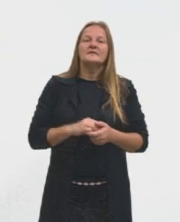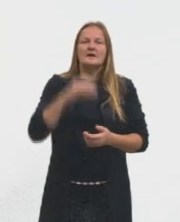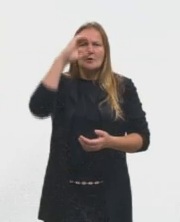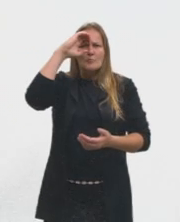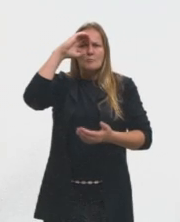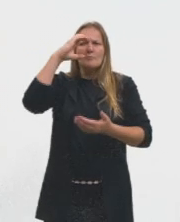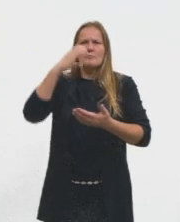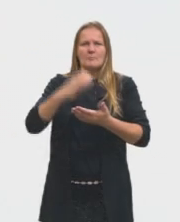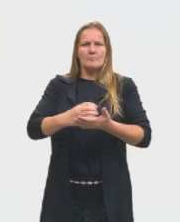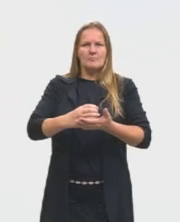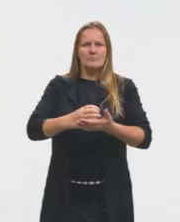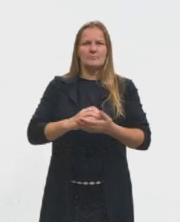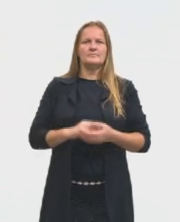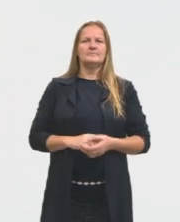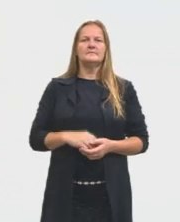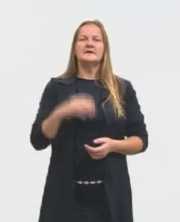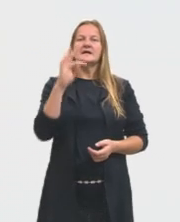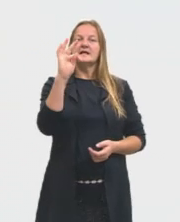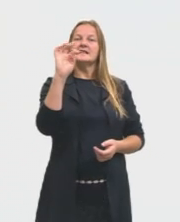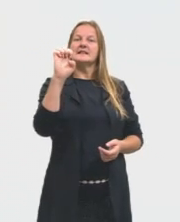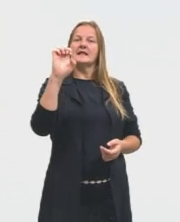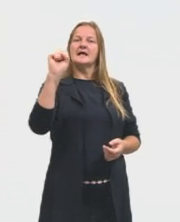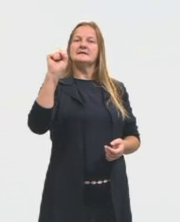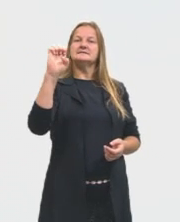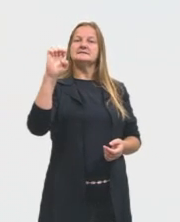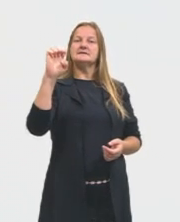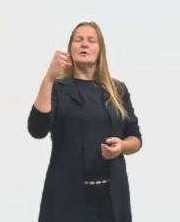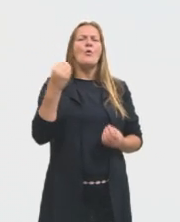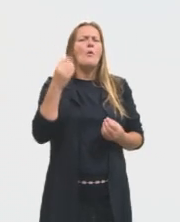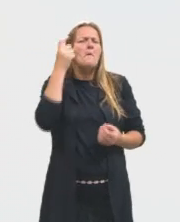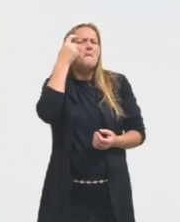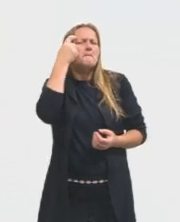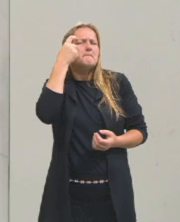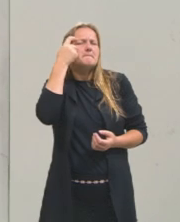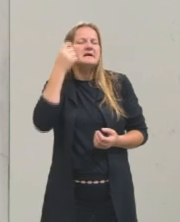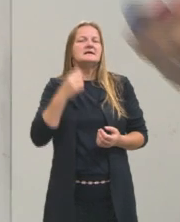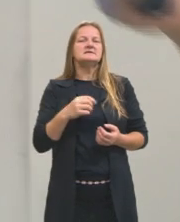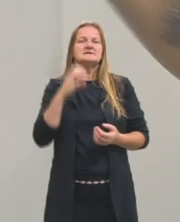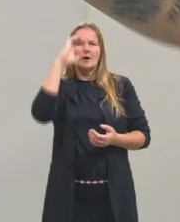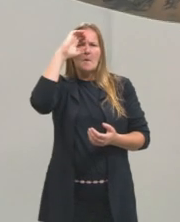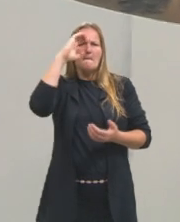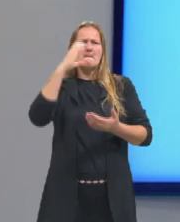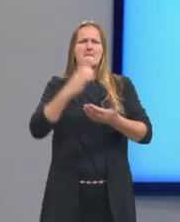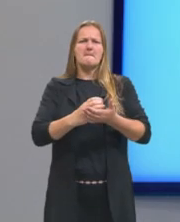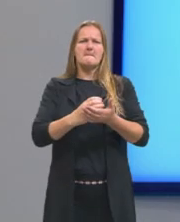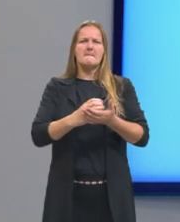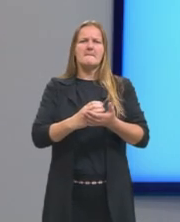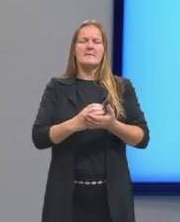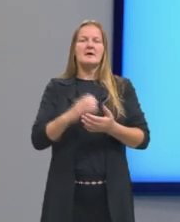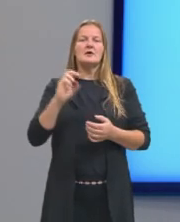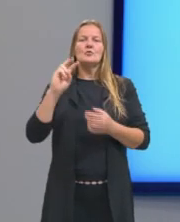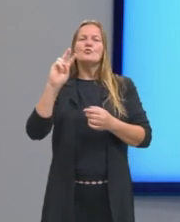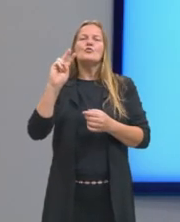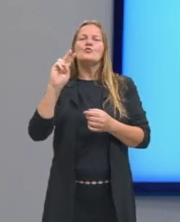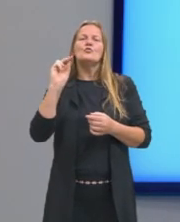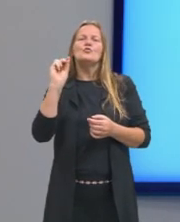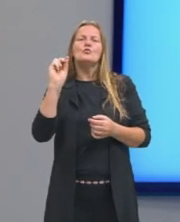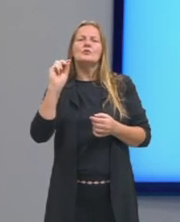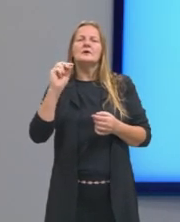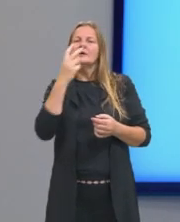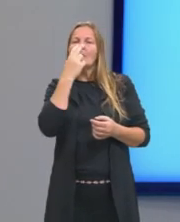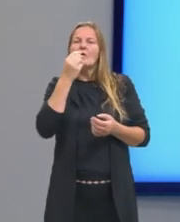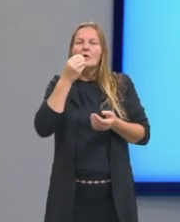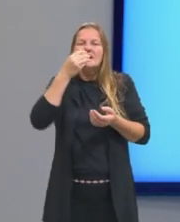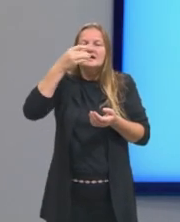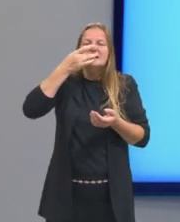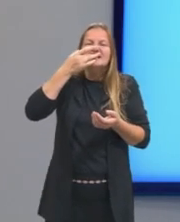tese aí a gente tem uma forma de pensar sobre o que significa essa tese representa a farinha